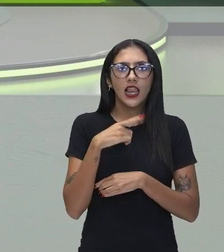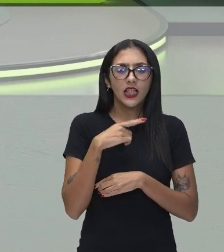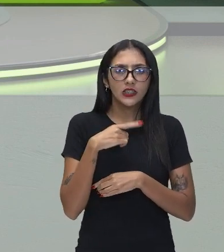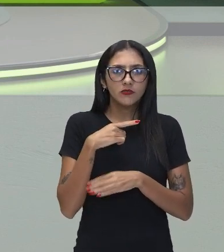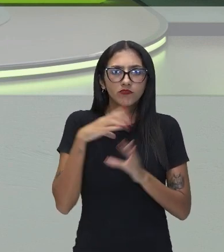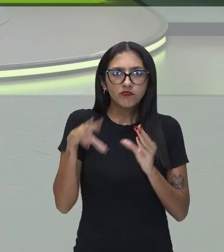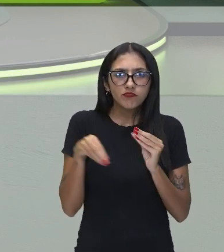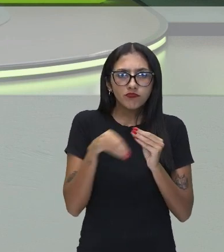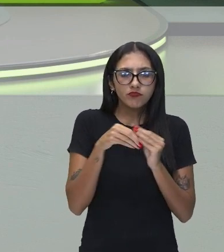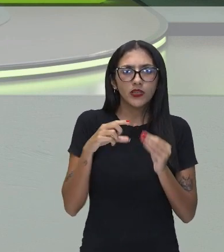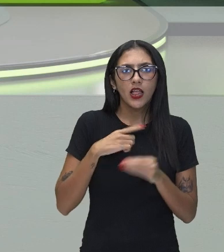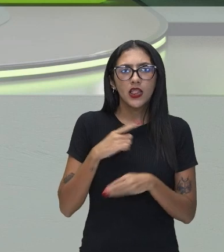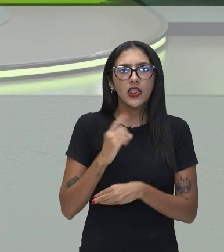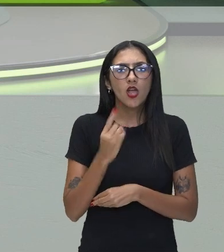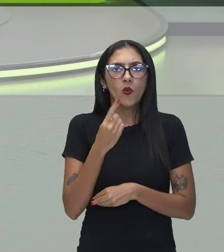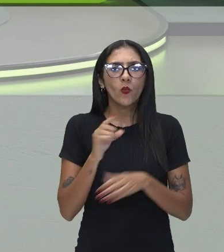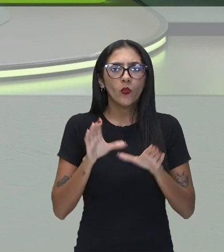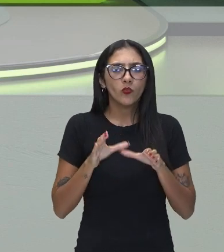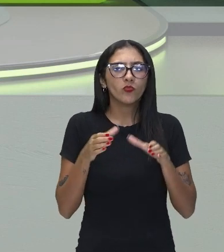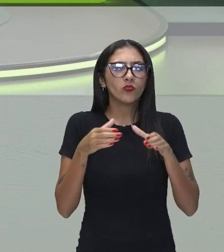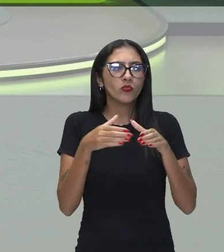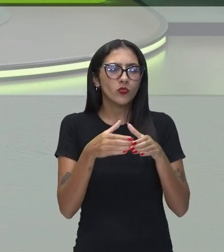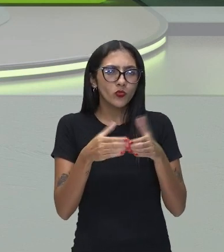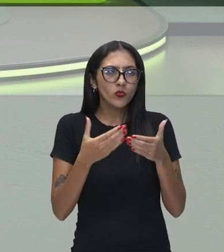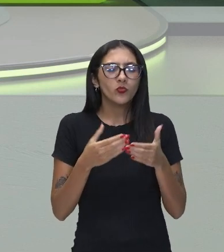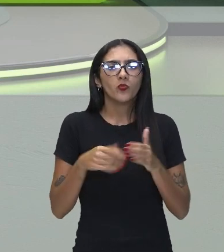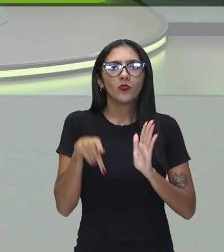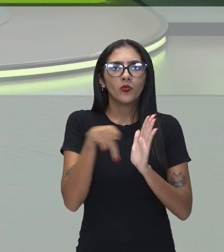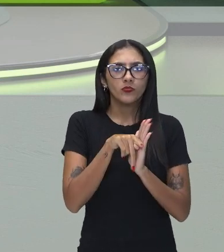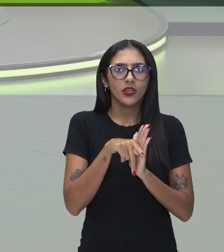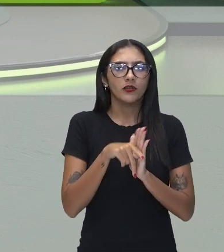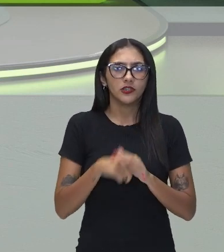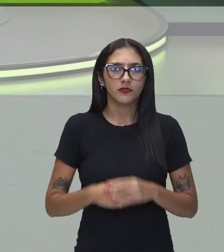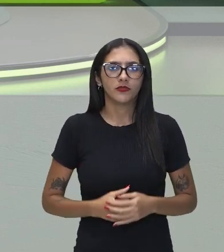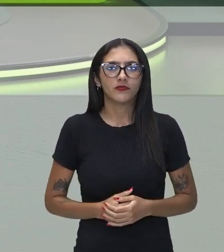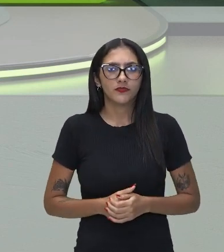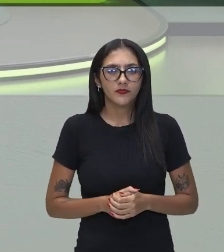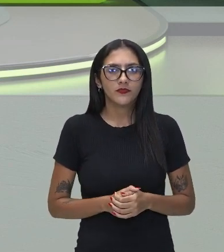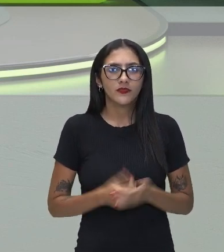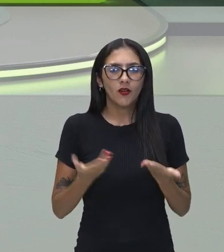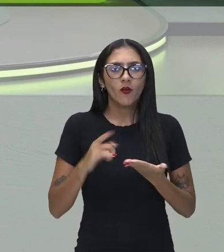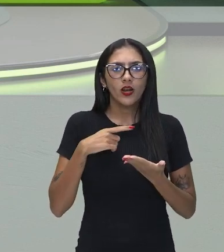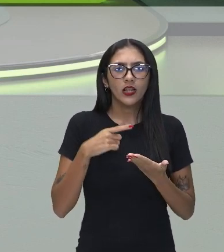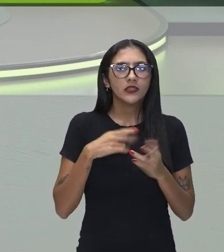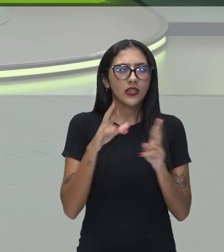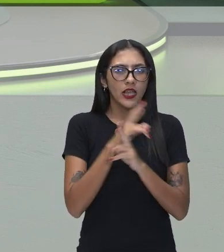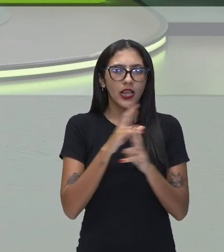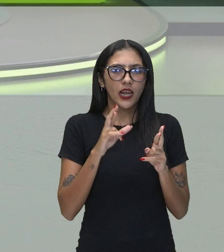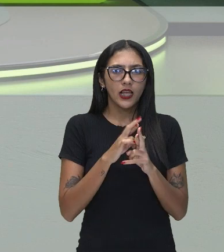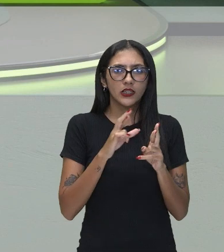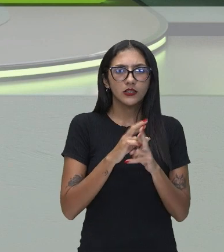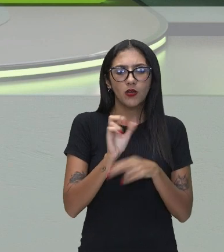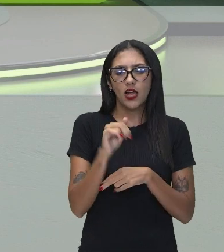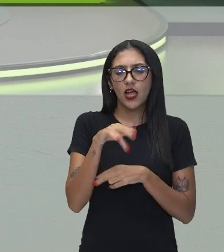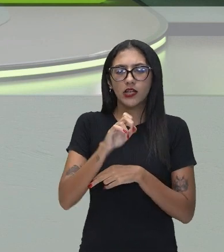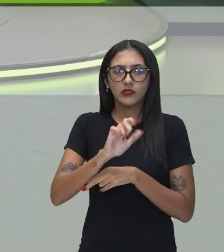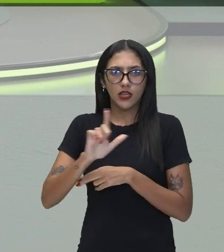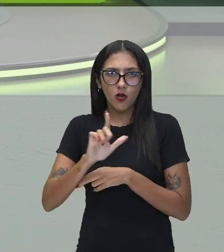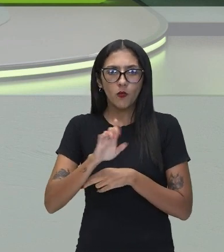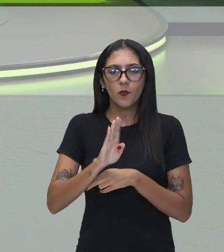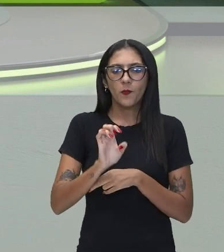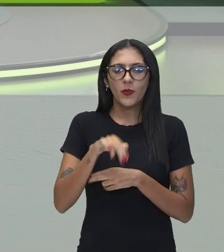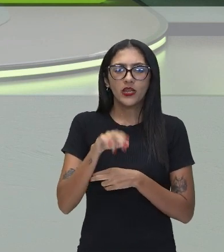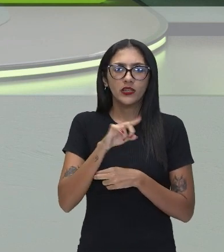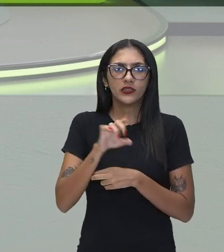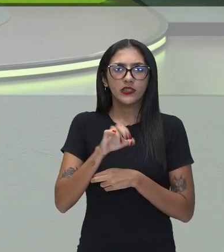que contém o grupo hidroxila ligada diretamente ao anel benzênico. Então, vocês